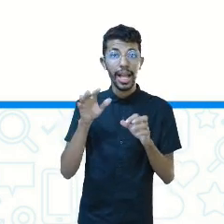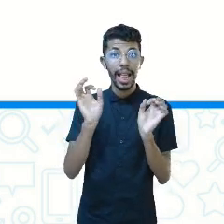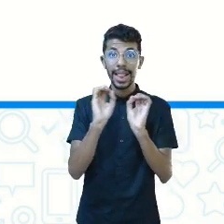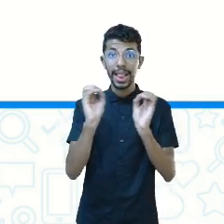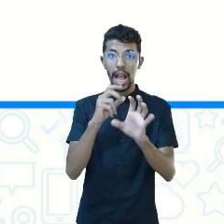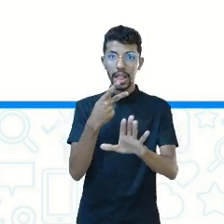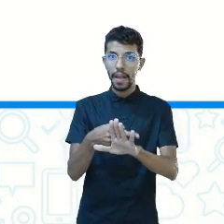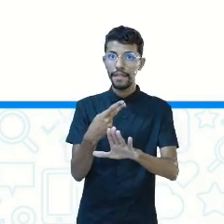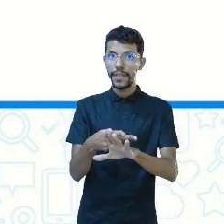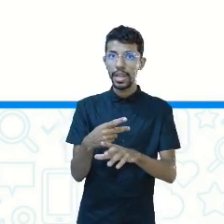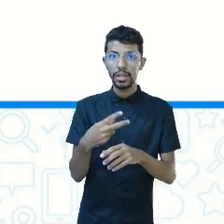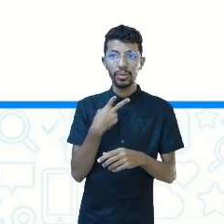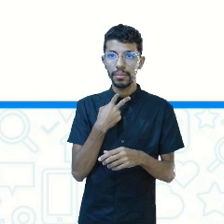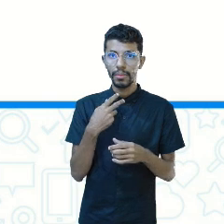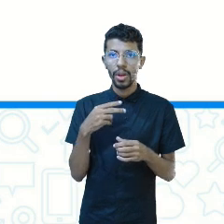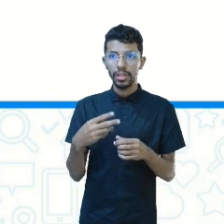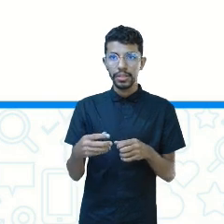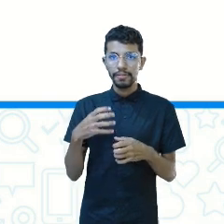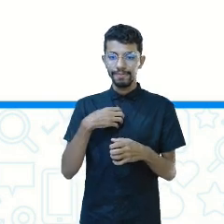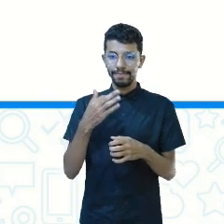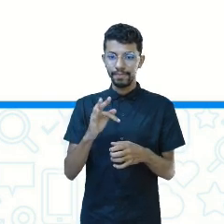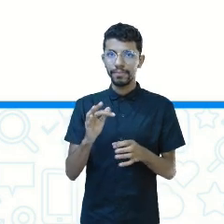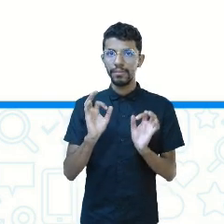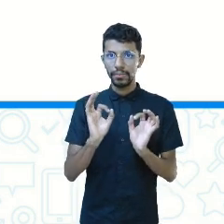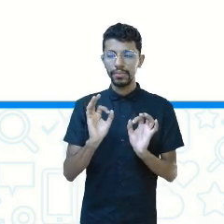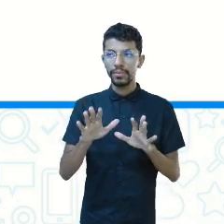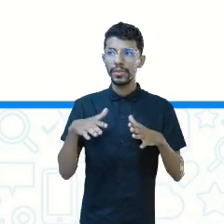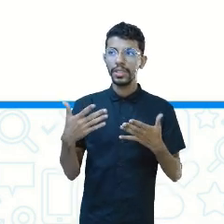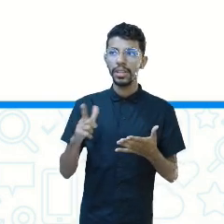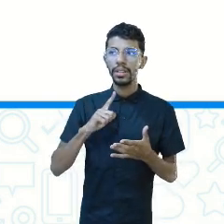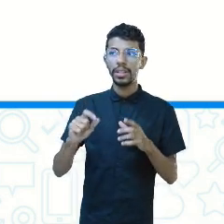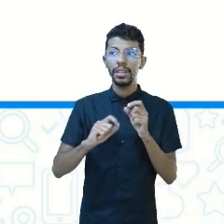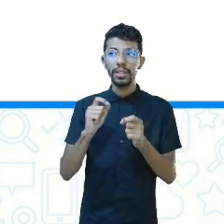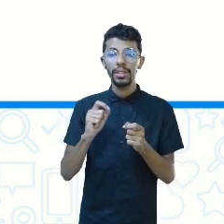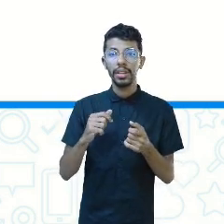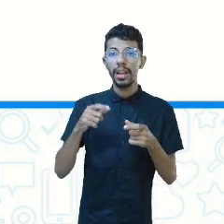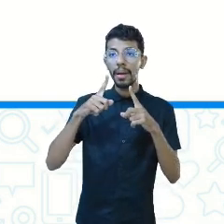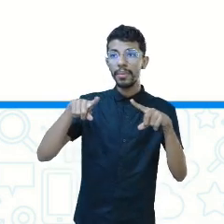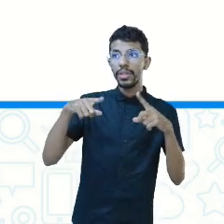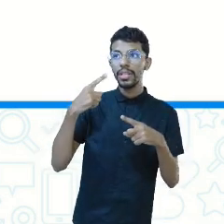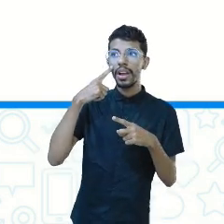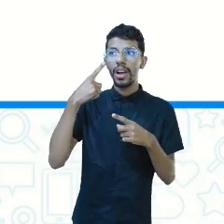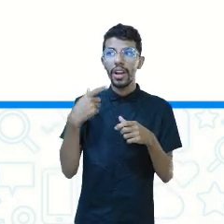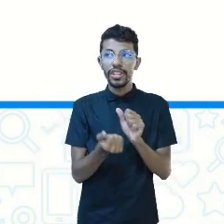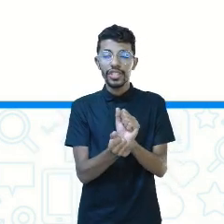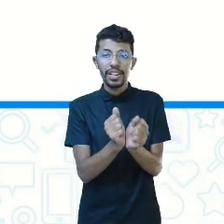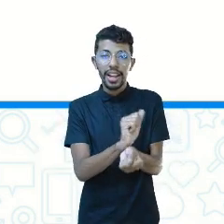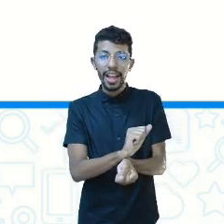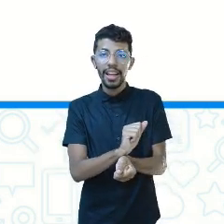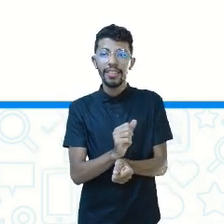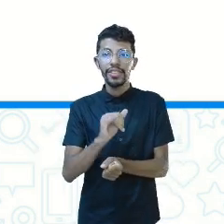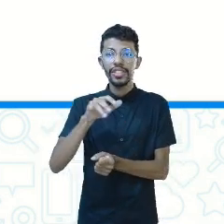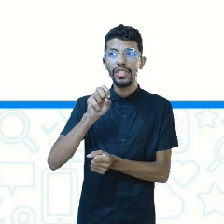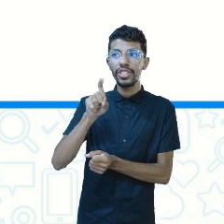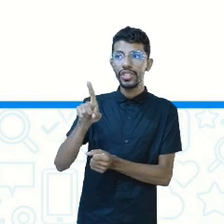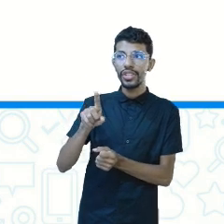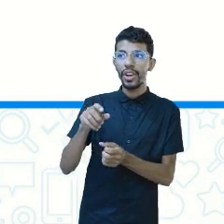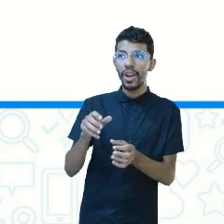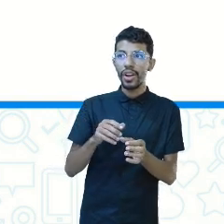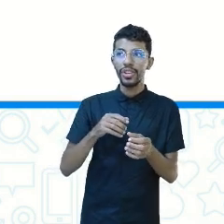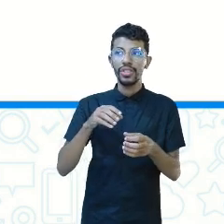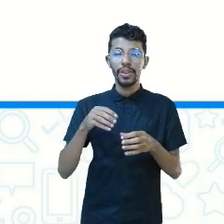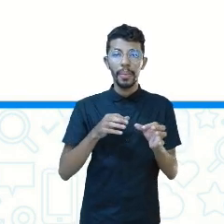não se machucar. E aí tem aquela musiquinha que faz, né? Escravos de Jó jogavam